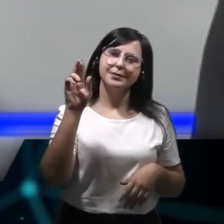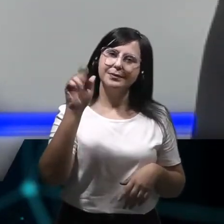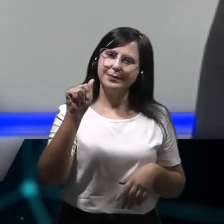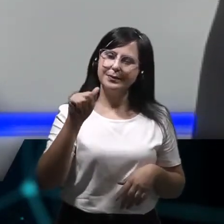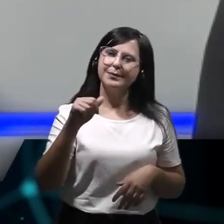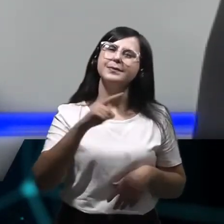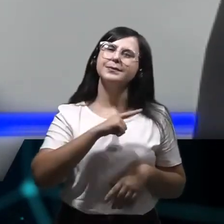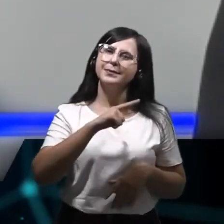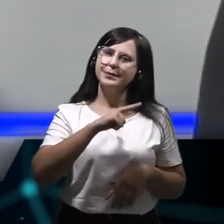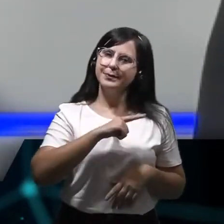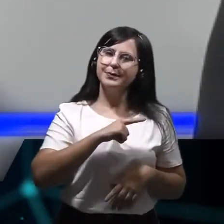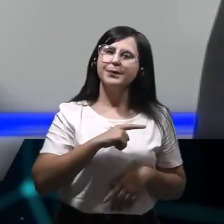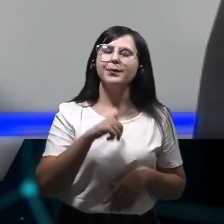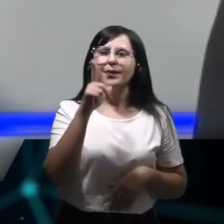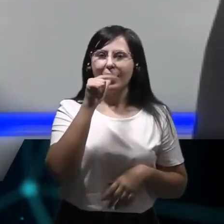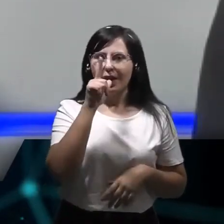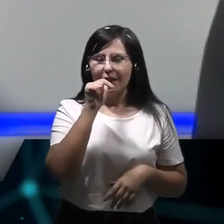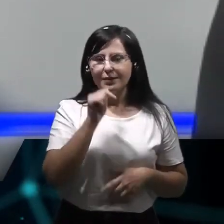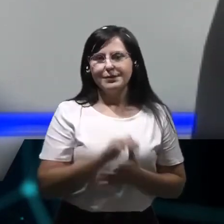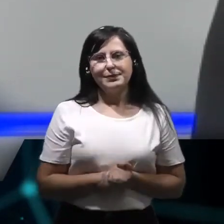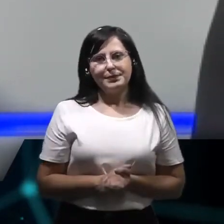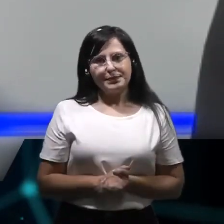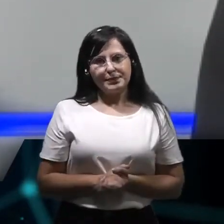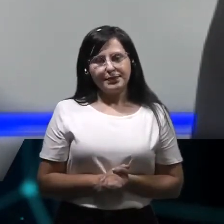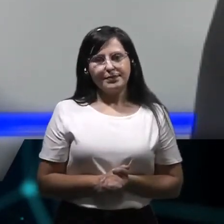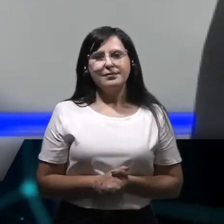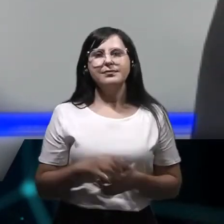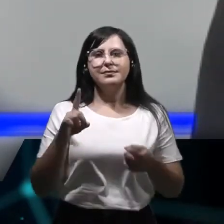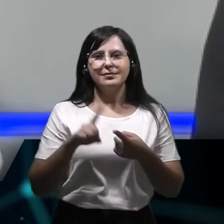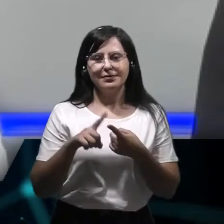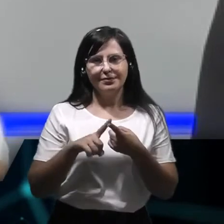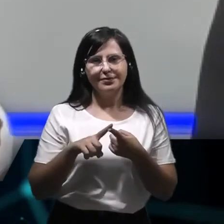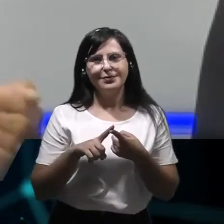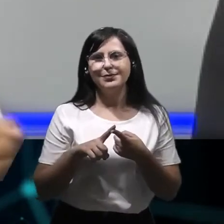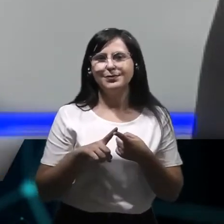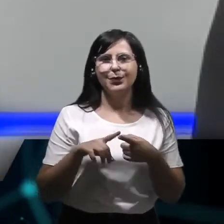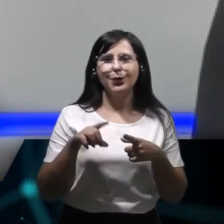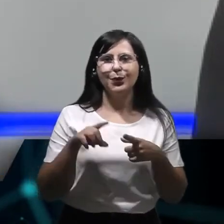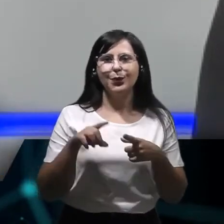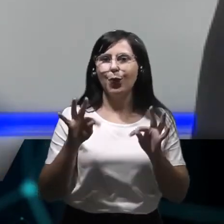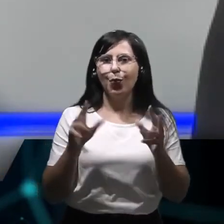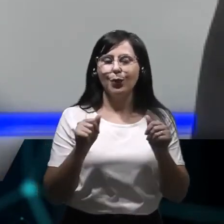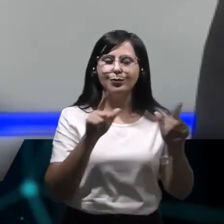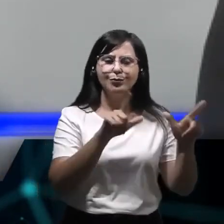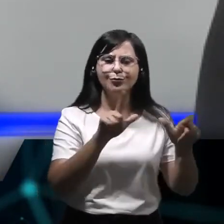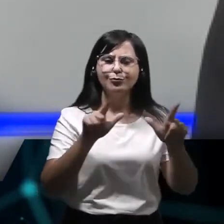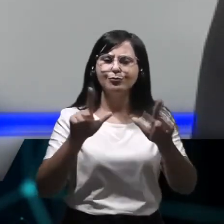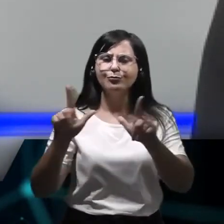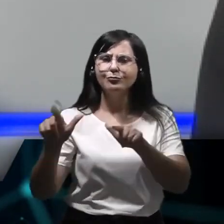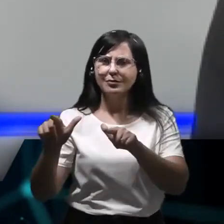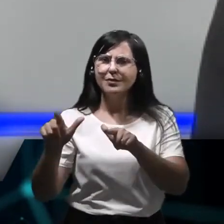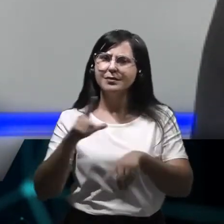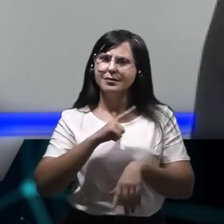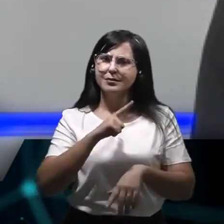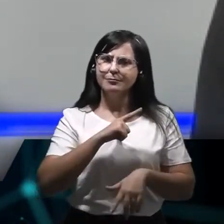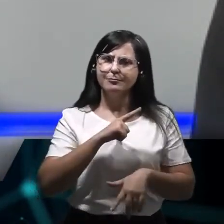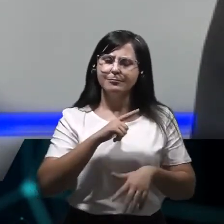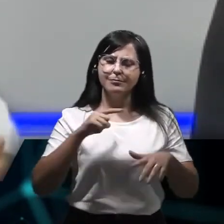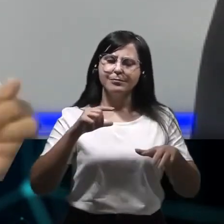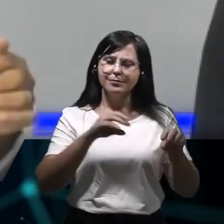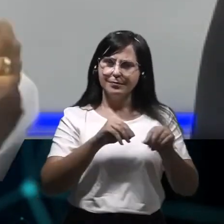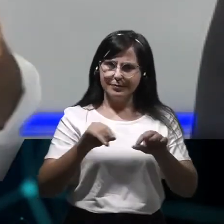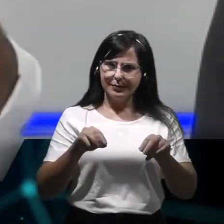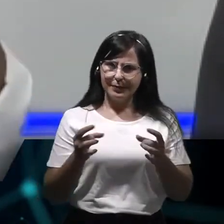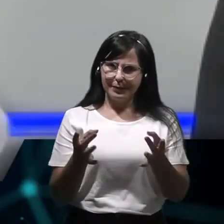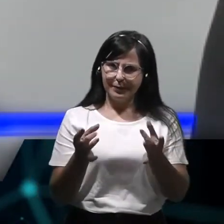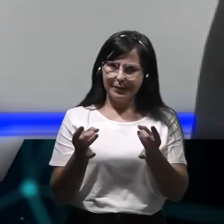água, manda saia, Fazenda Nova, Fazenda Velha, até Itaúna, que a partir agora desse mês